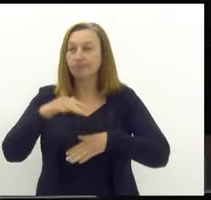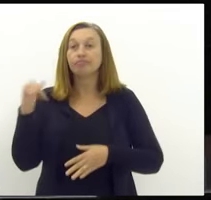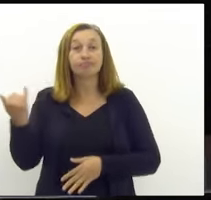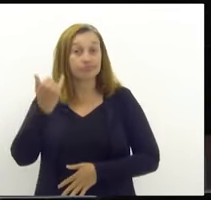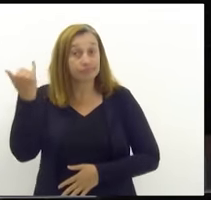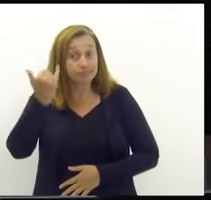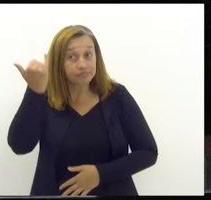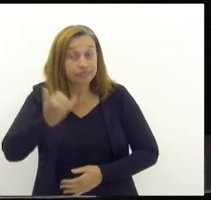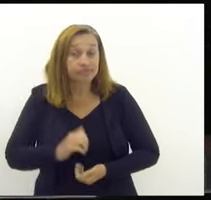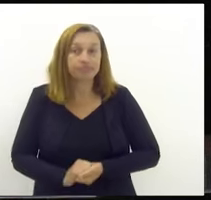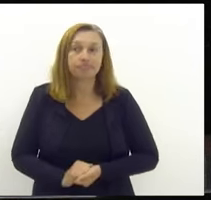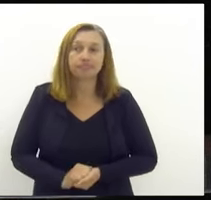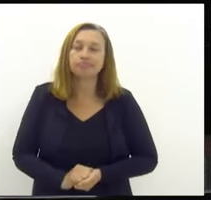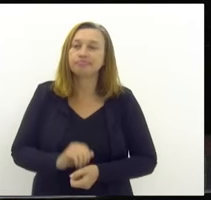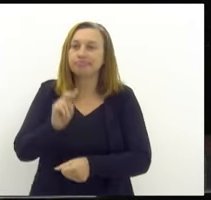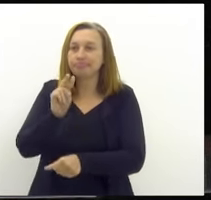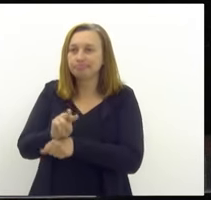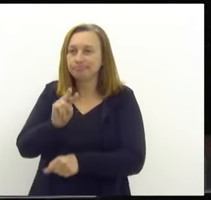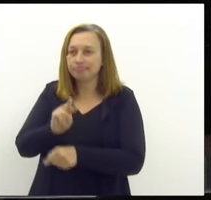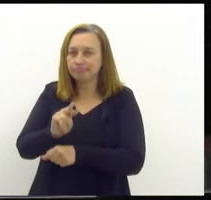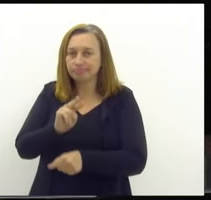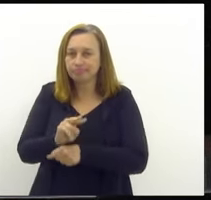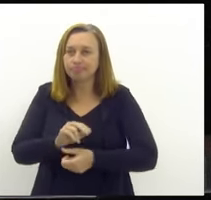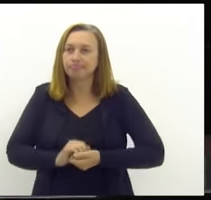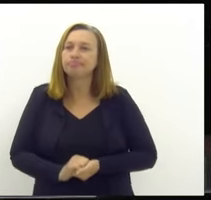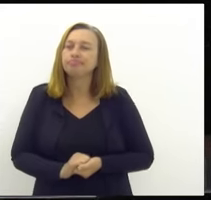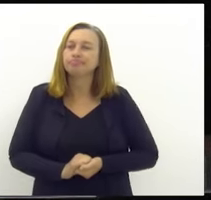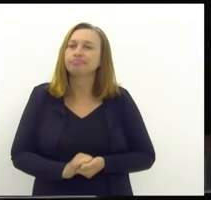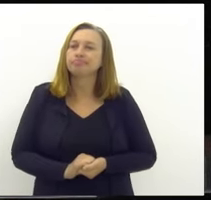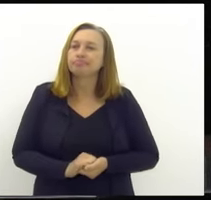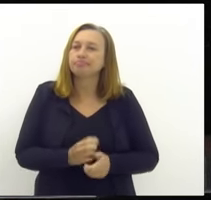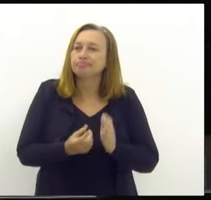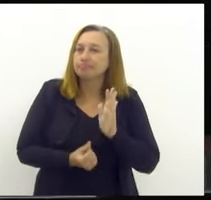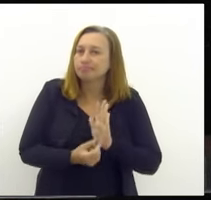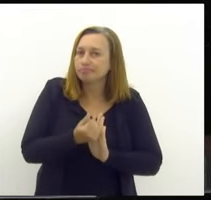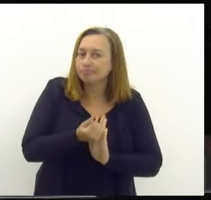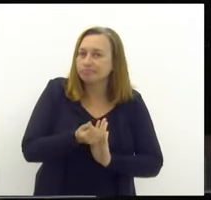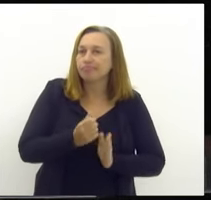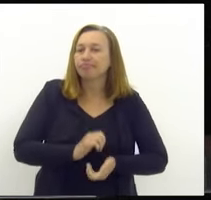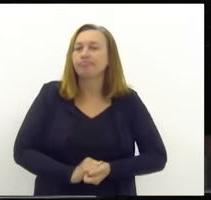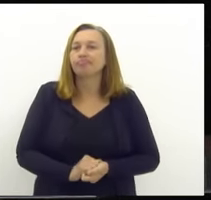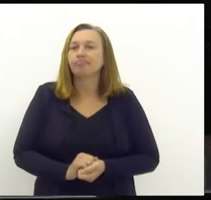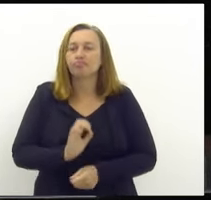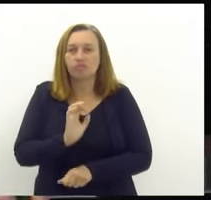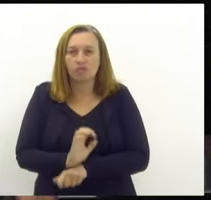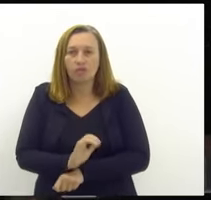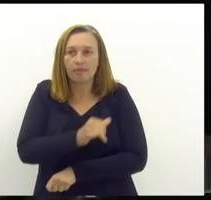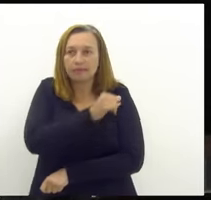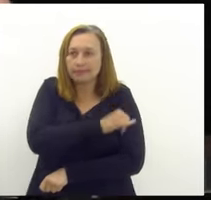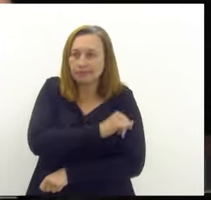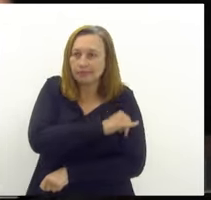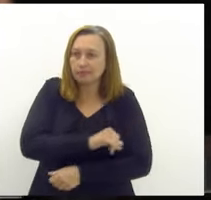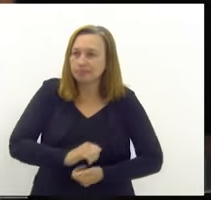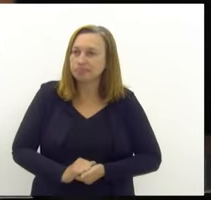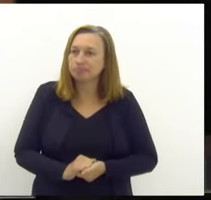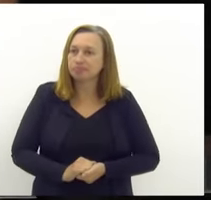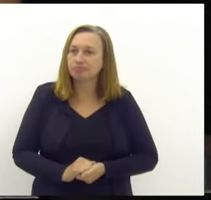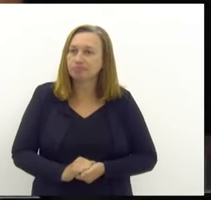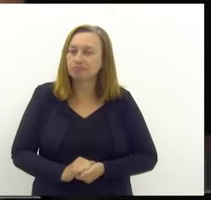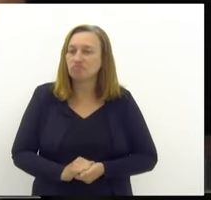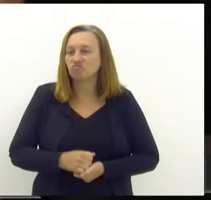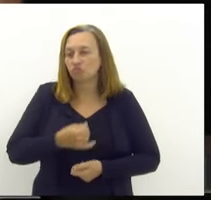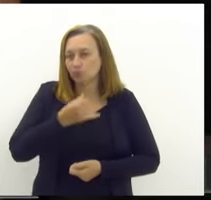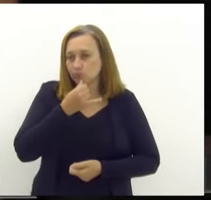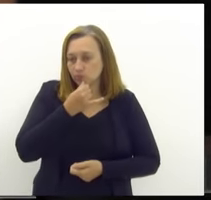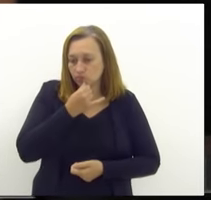importante para proteger do ponto de vista orçamentário o estado do Rio de Janeiro por isso eu quero